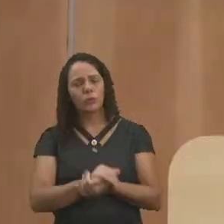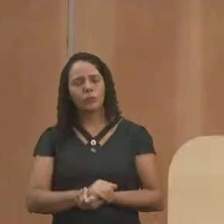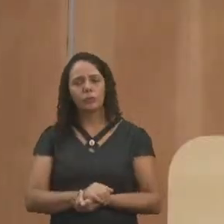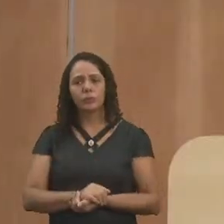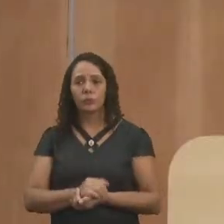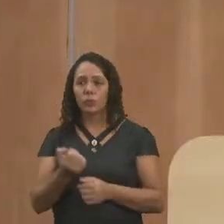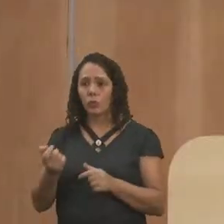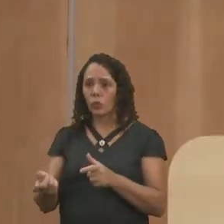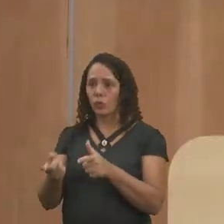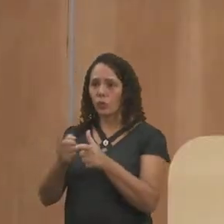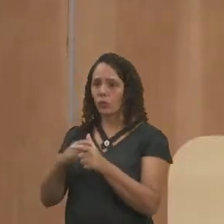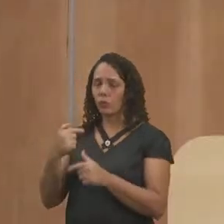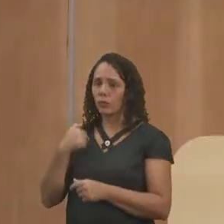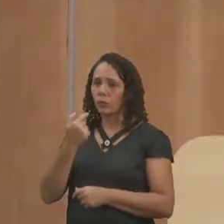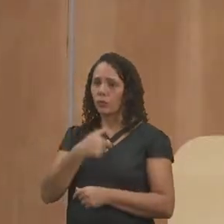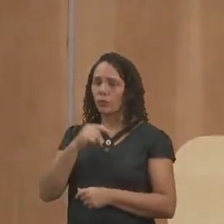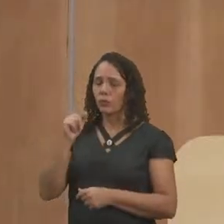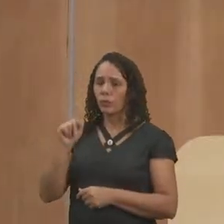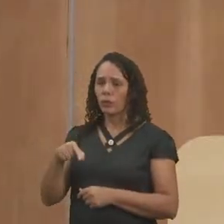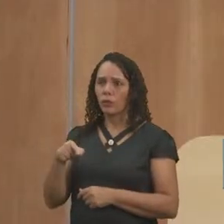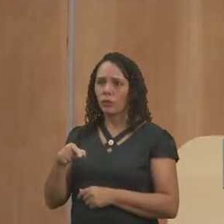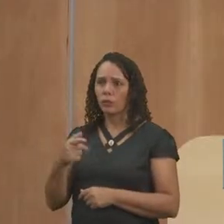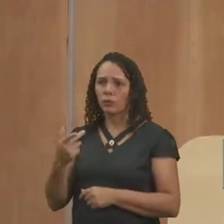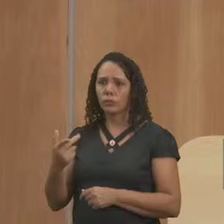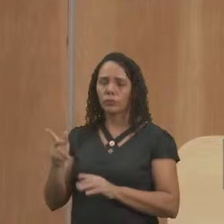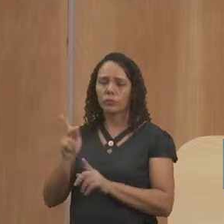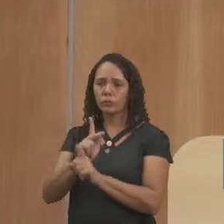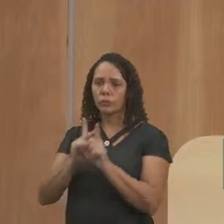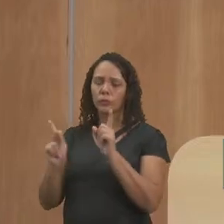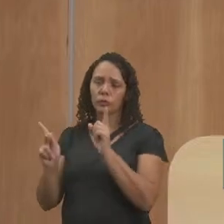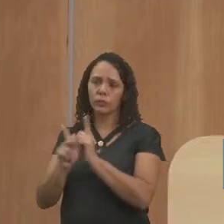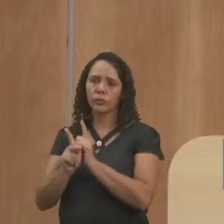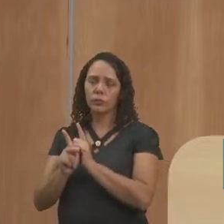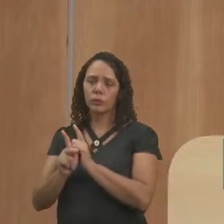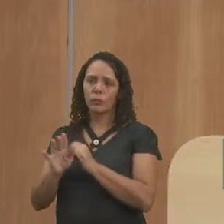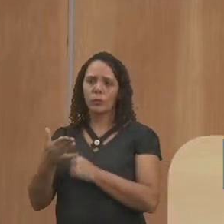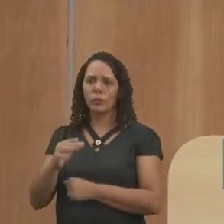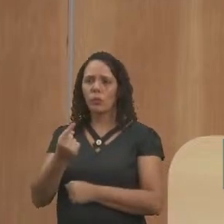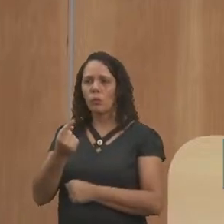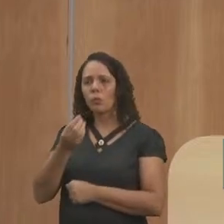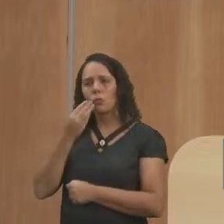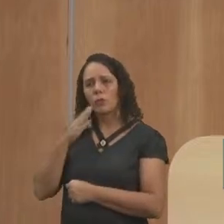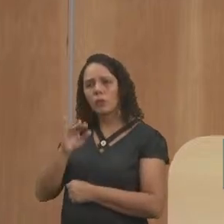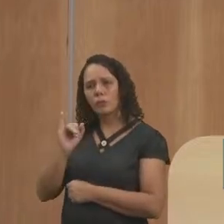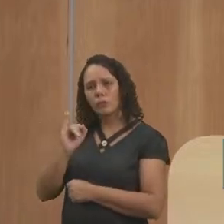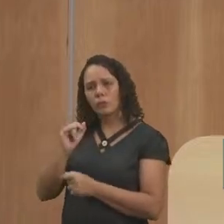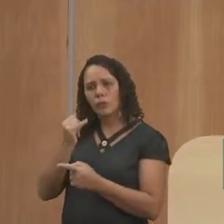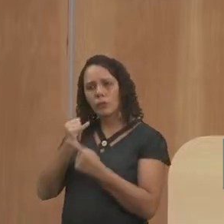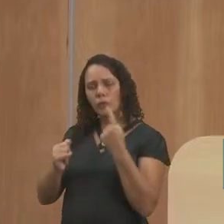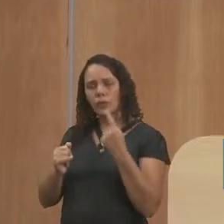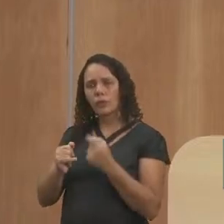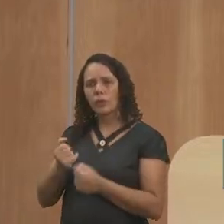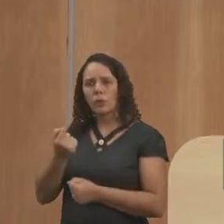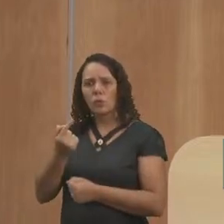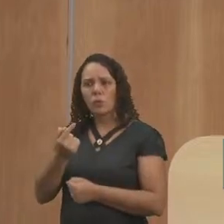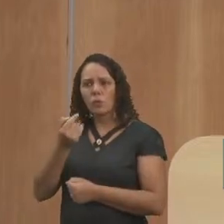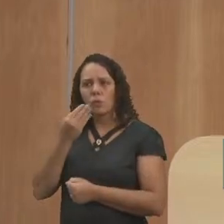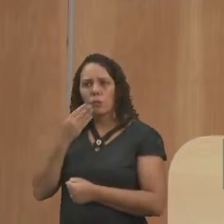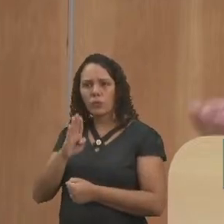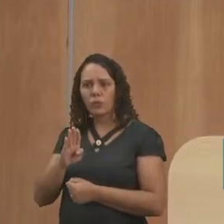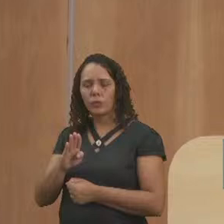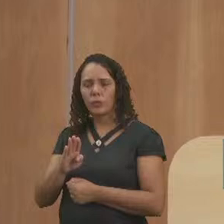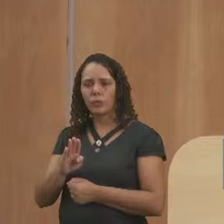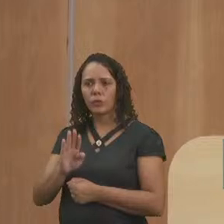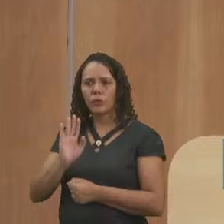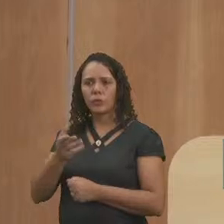dívida nossa ela é basicamente de acordos previdenciários, em torno de 1,5 bi, cerca de 1 bi é acordo previdenciário desde